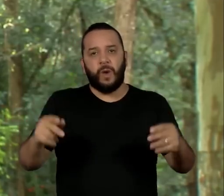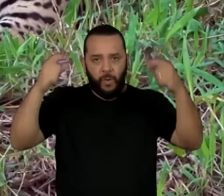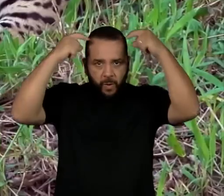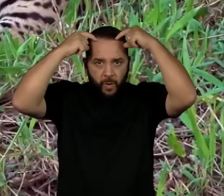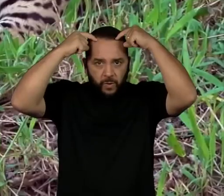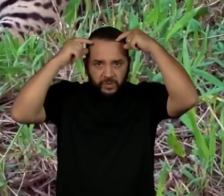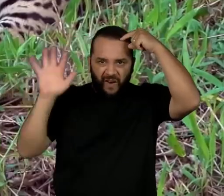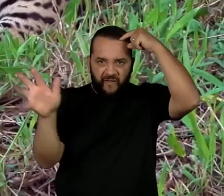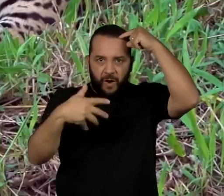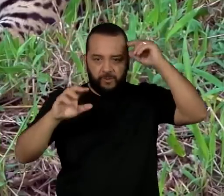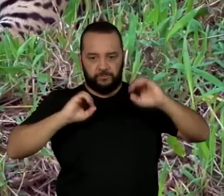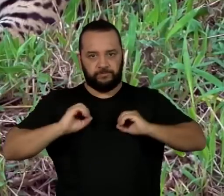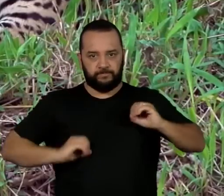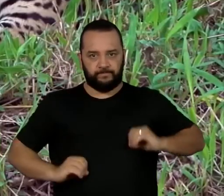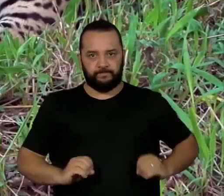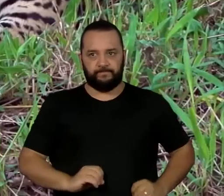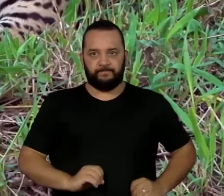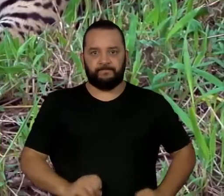pintadas.